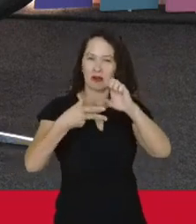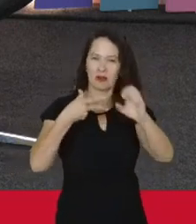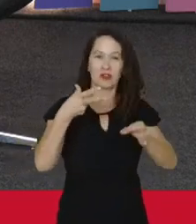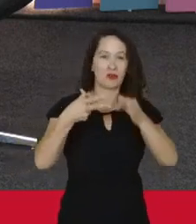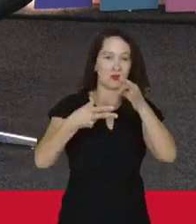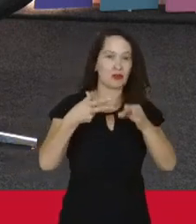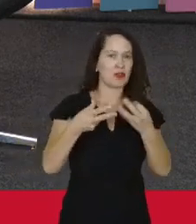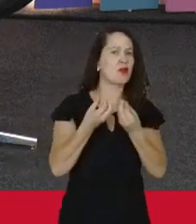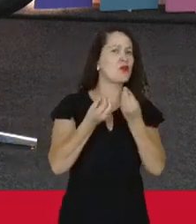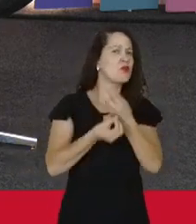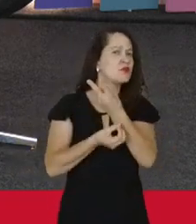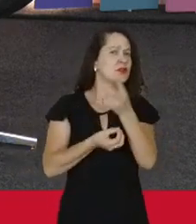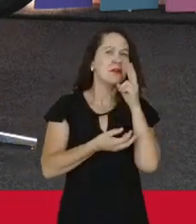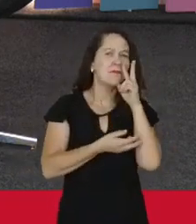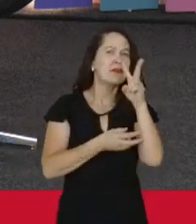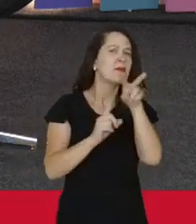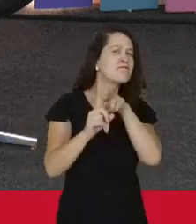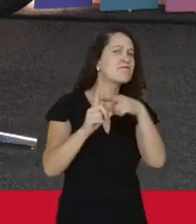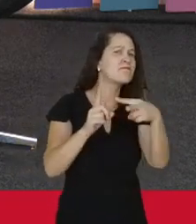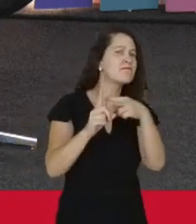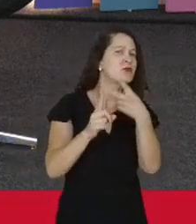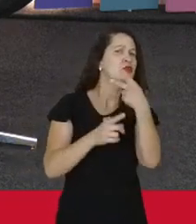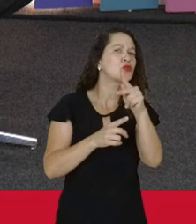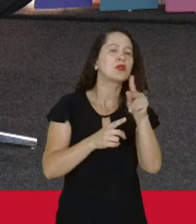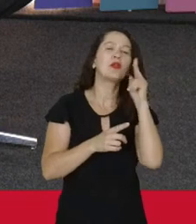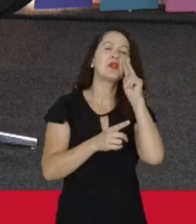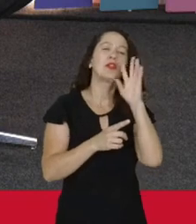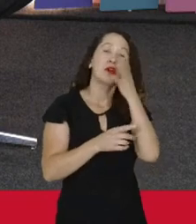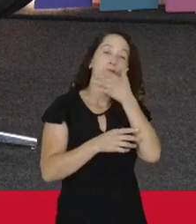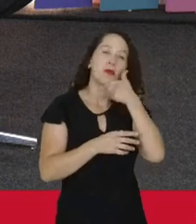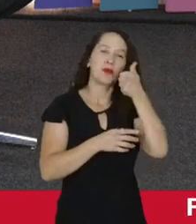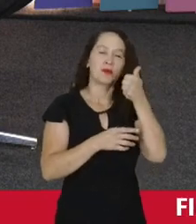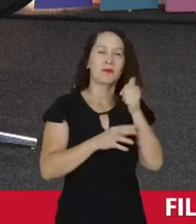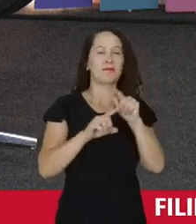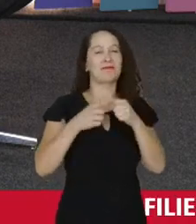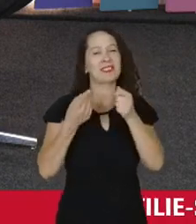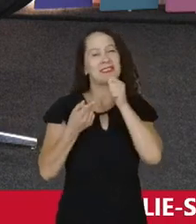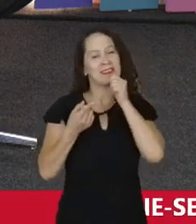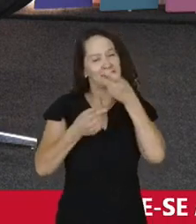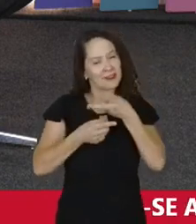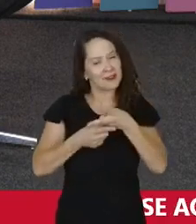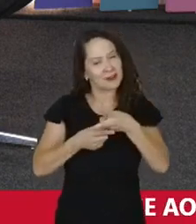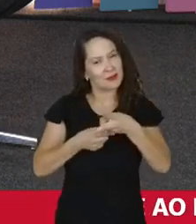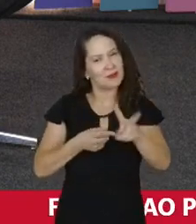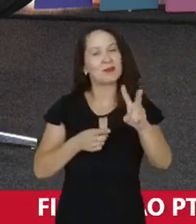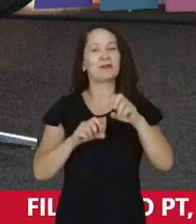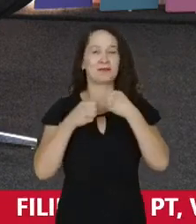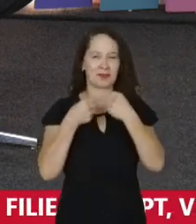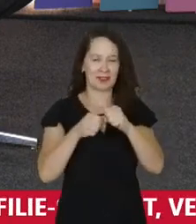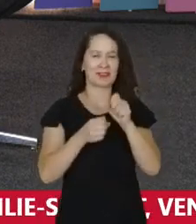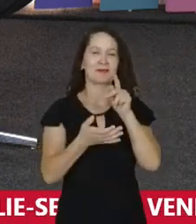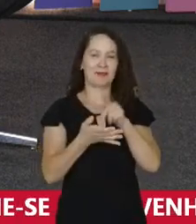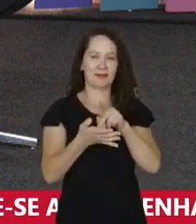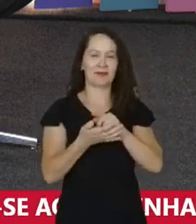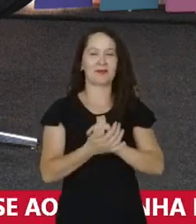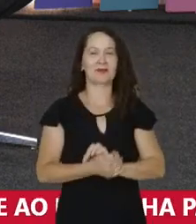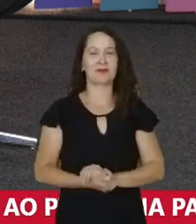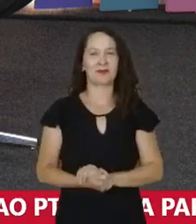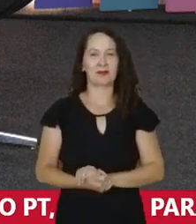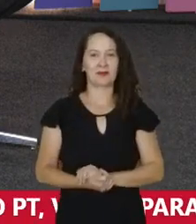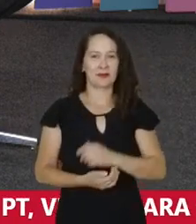legislativos. Como você tem visto a perspectiva disso? Na história já melhorou, mas ainda temos muito para avançar, não é verdade?